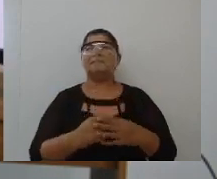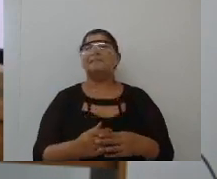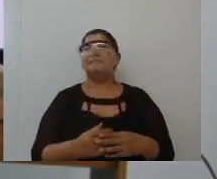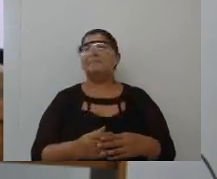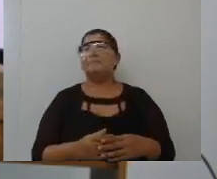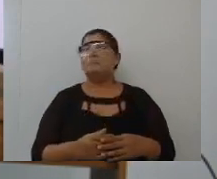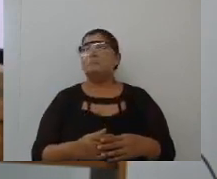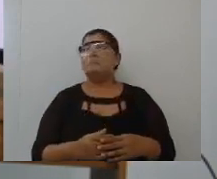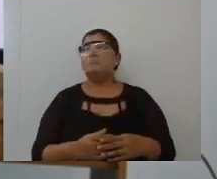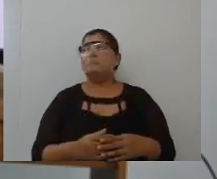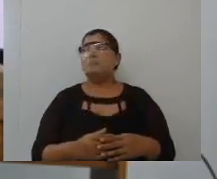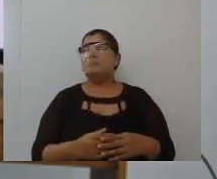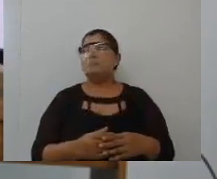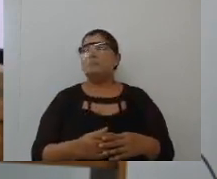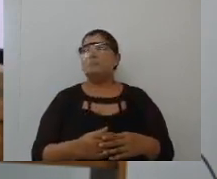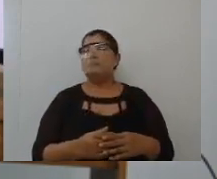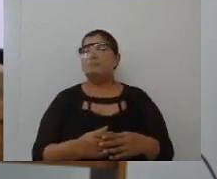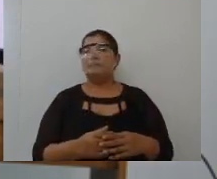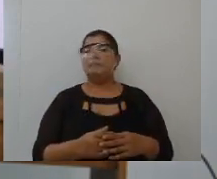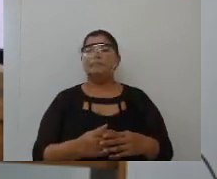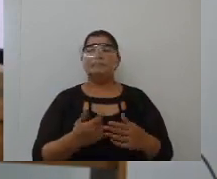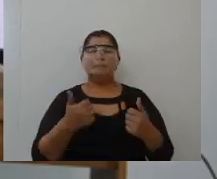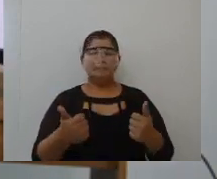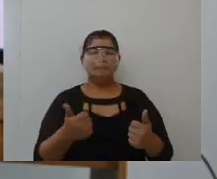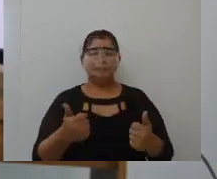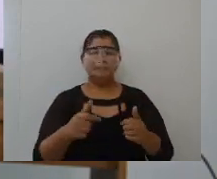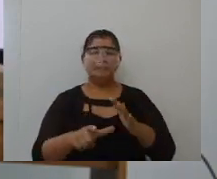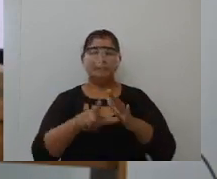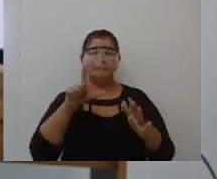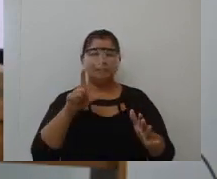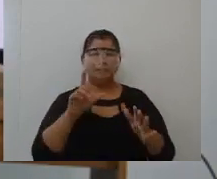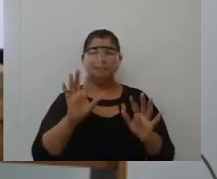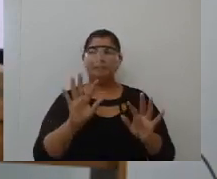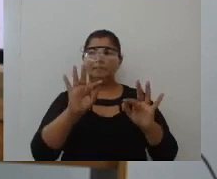querido. Gente, olha só. Antes de a gente encerrar,